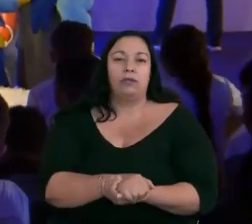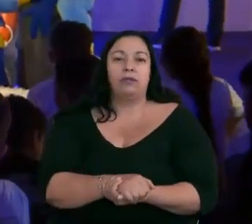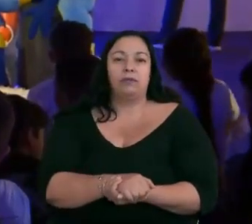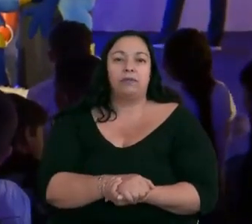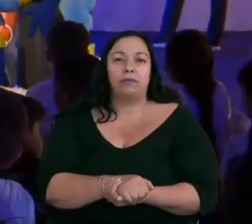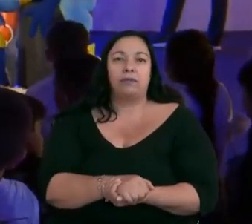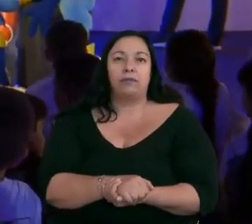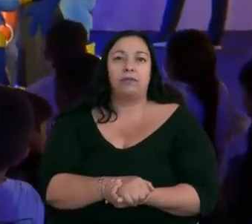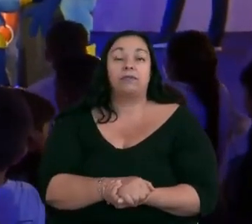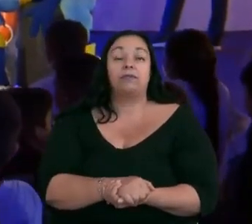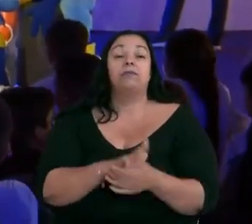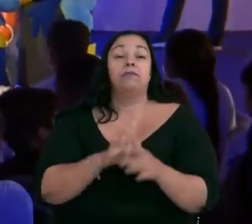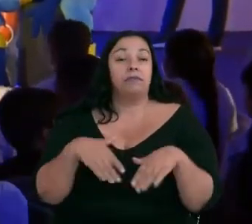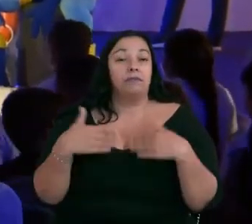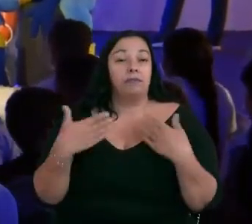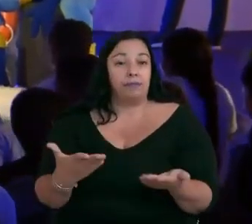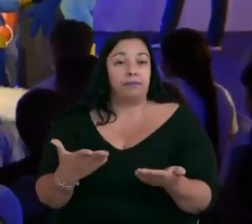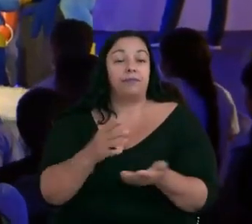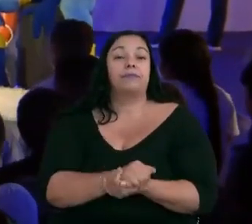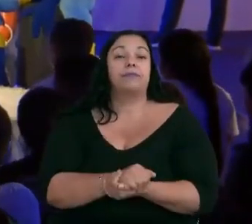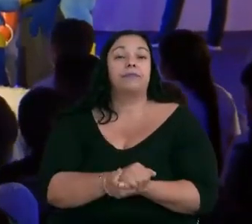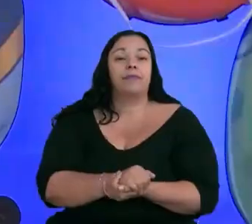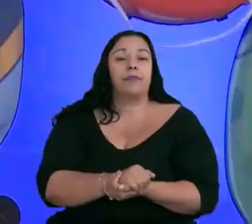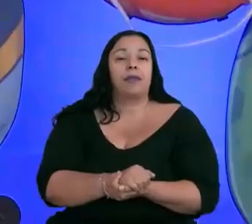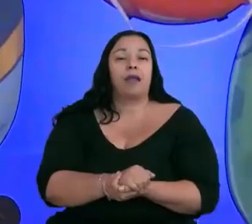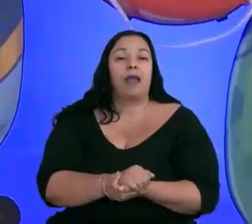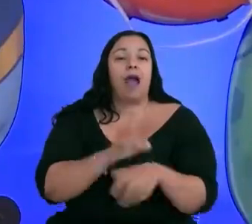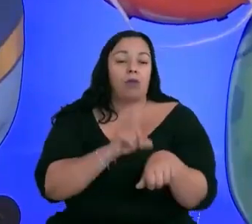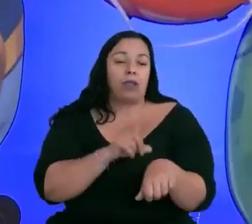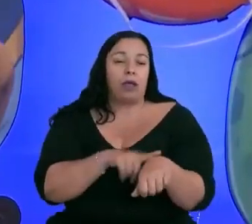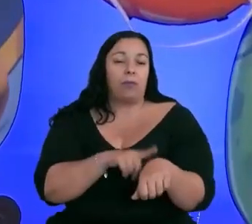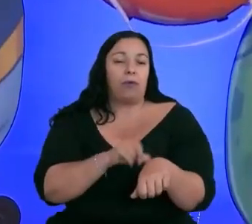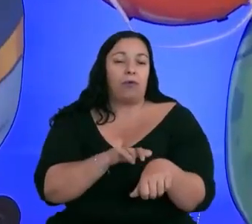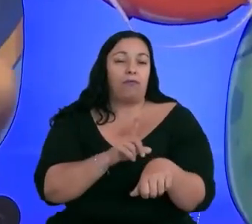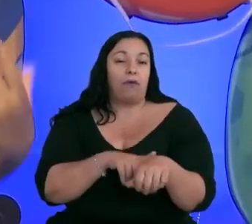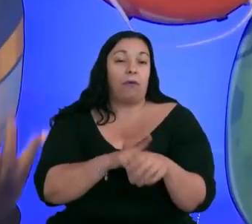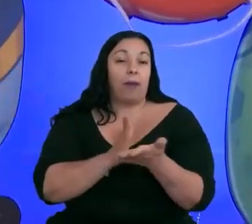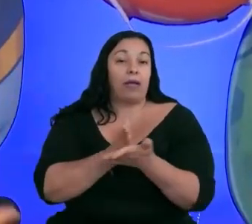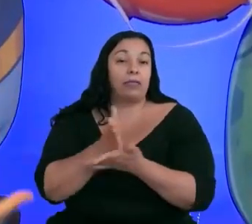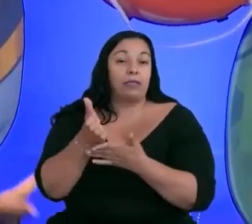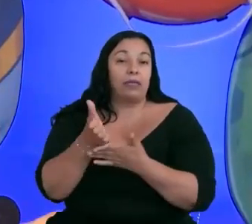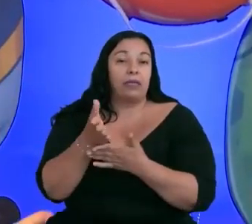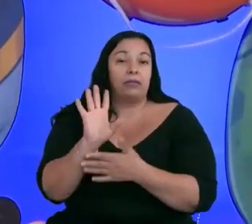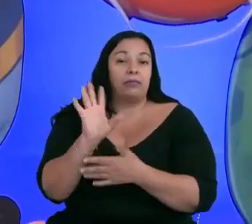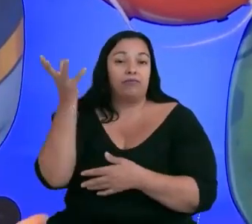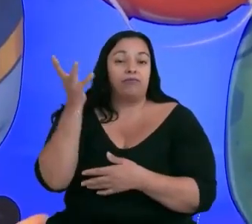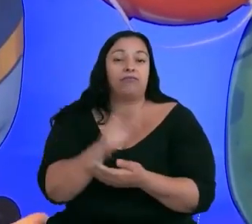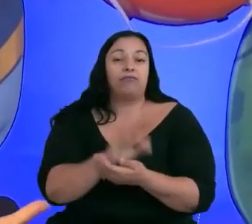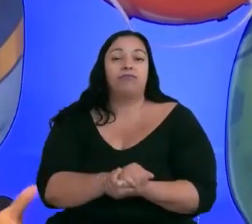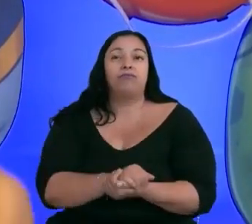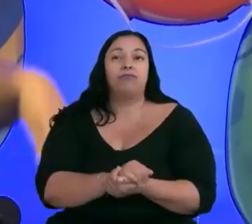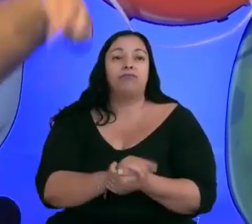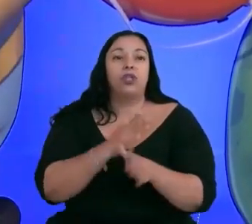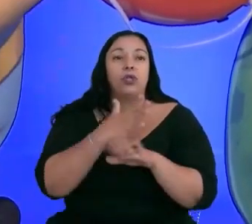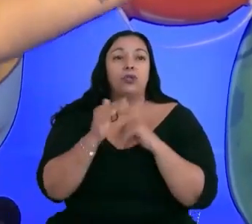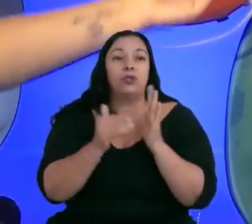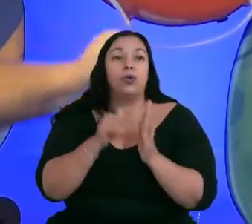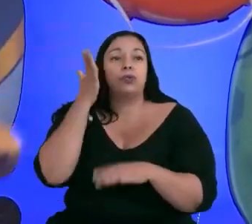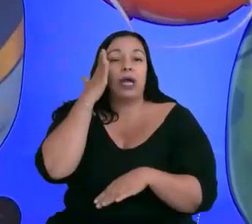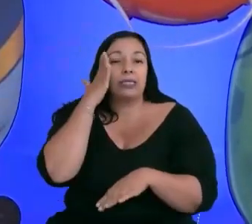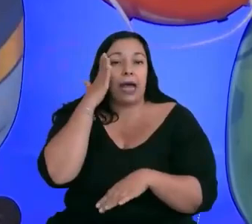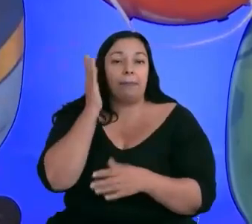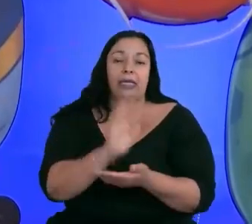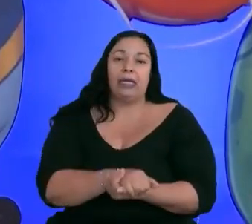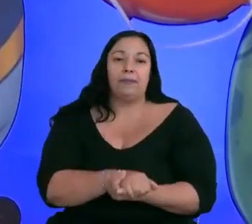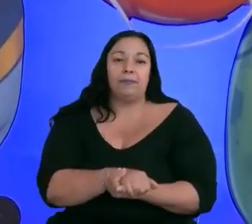Pois é. E aí o tempo foi passando, Muca foi ensinando tudo que ela sabia do reino de Azulha